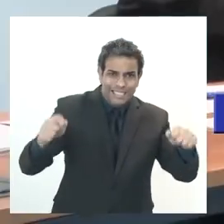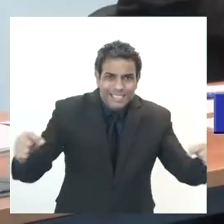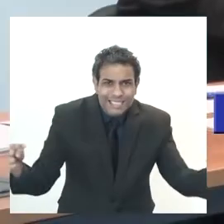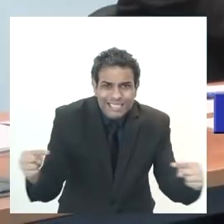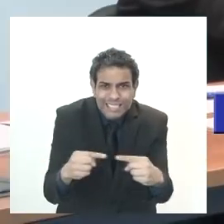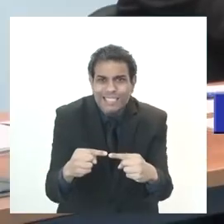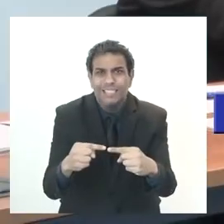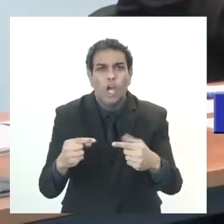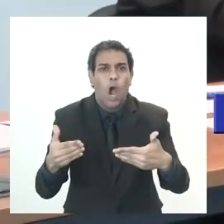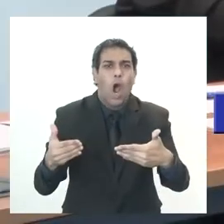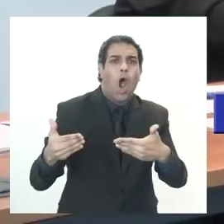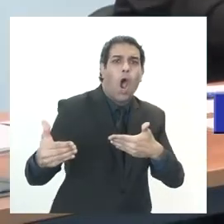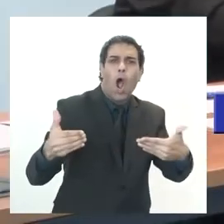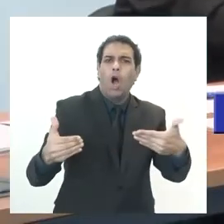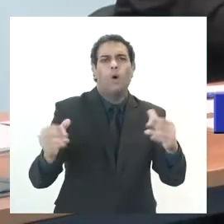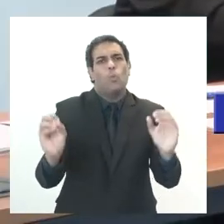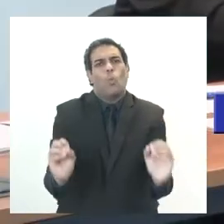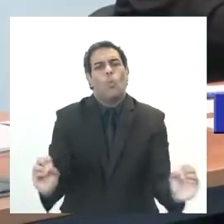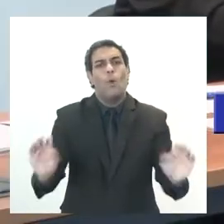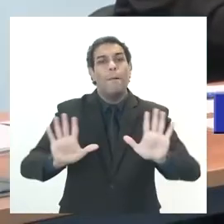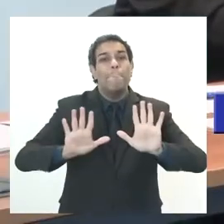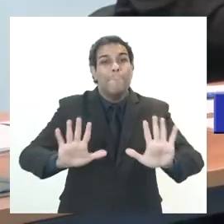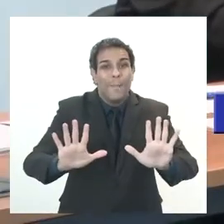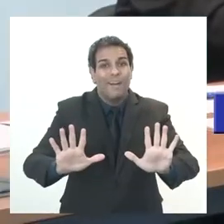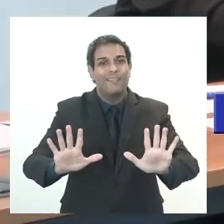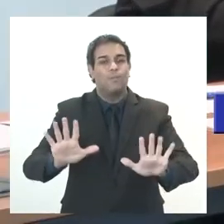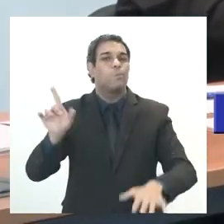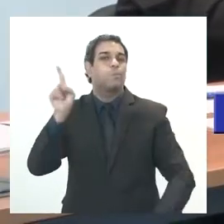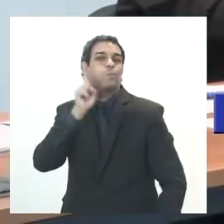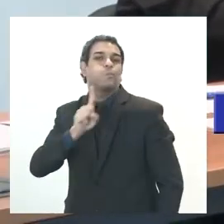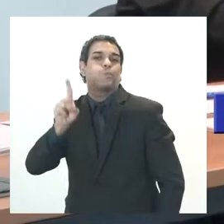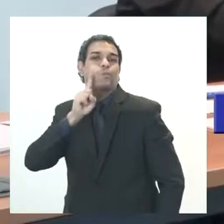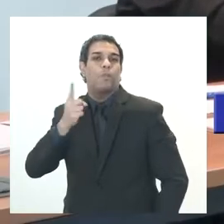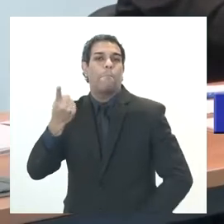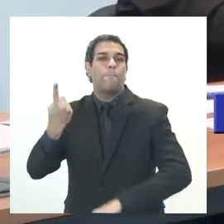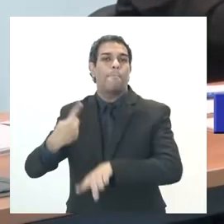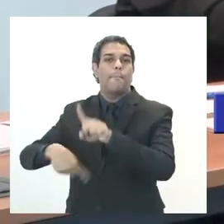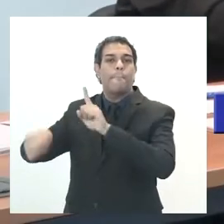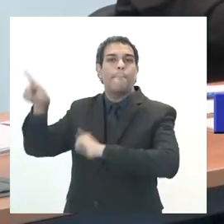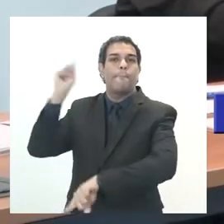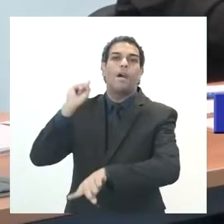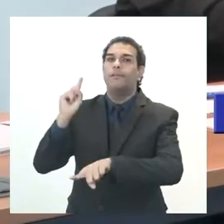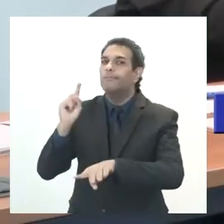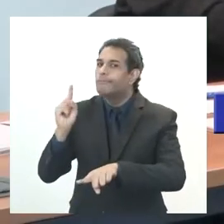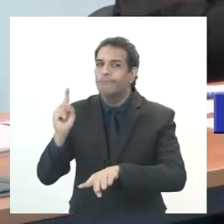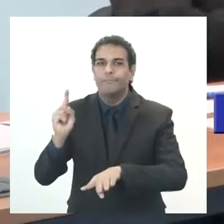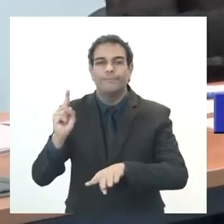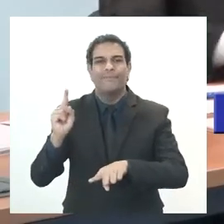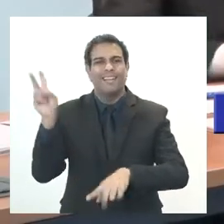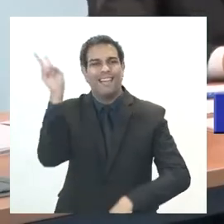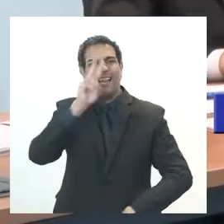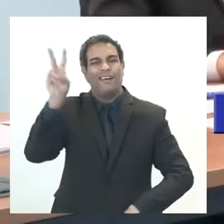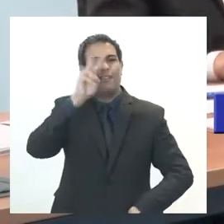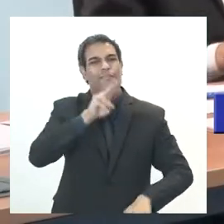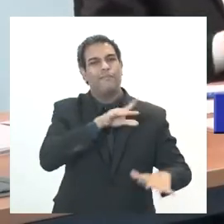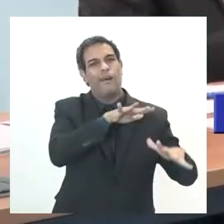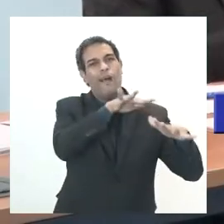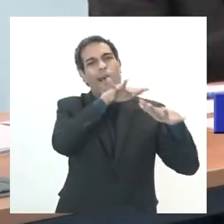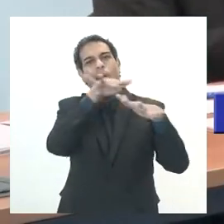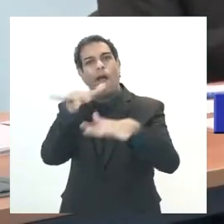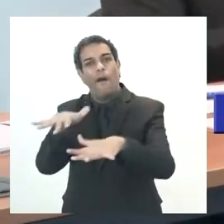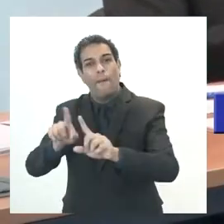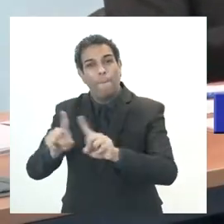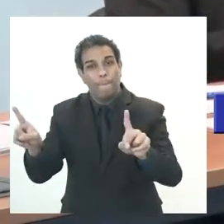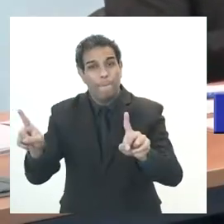gênesis diferente o estado americano se constituiu por pessoas que saíram da Inglaterra e ocupar o estado